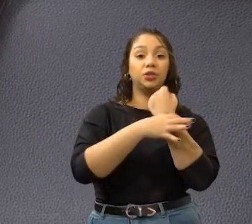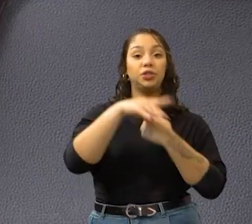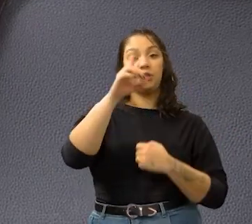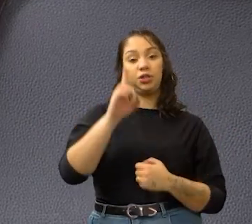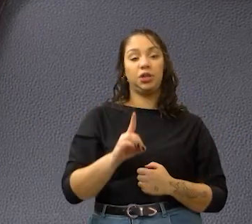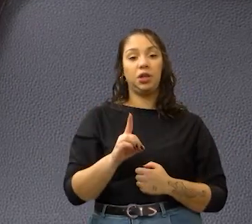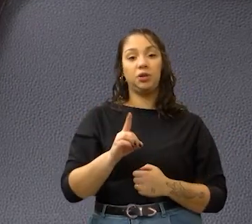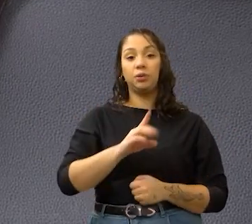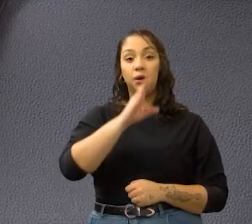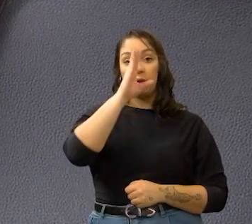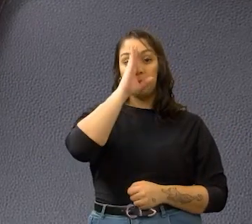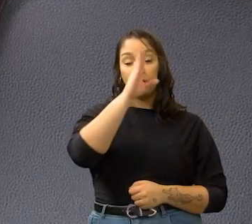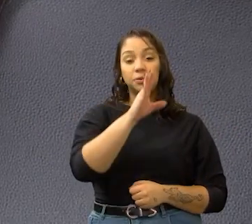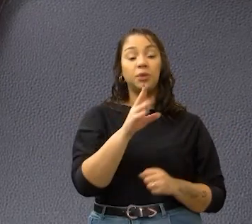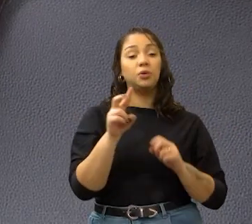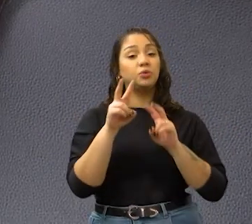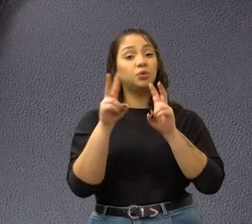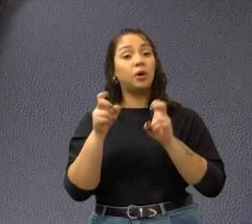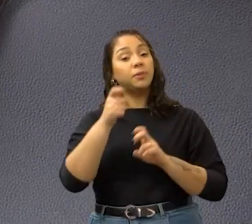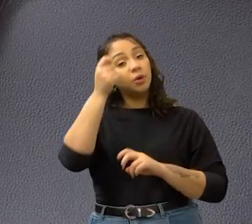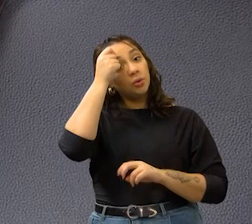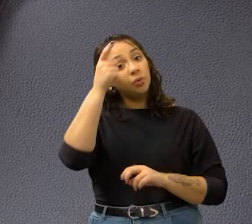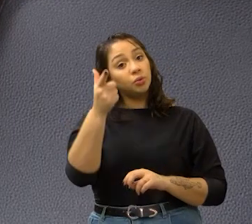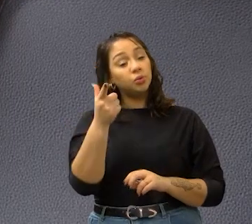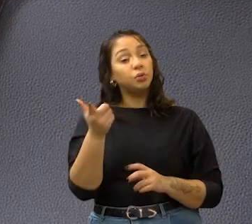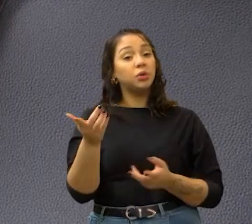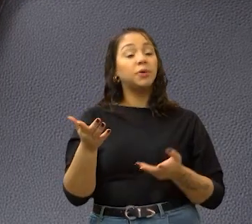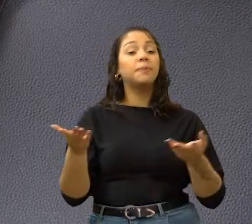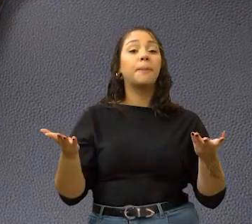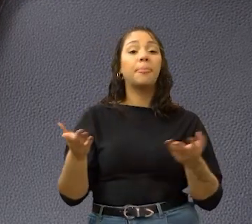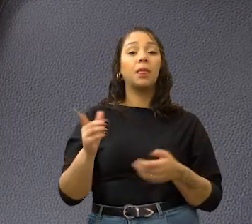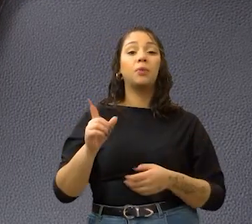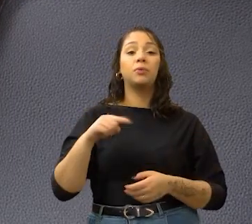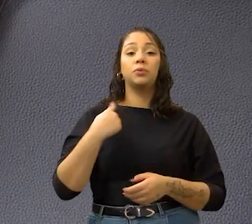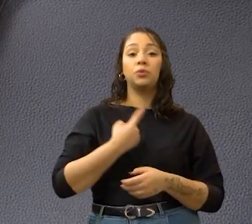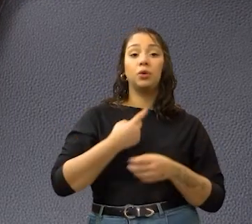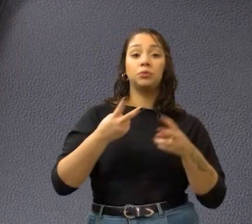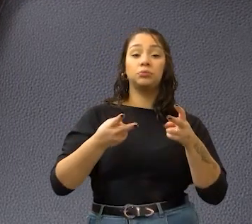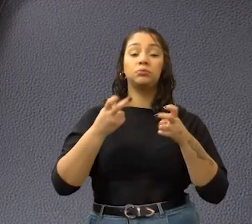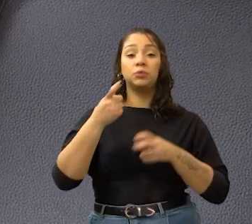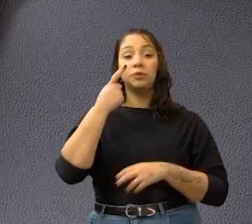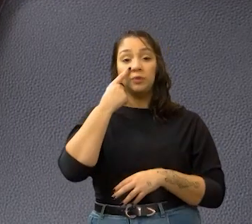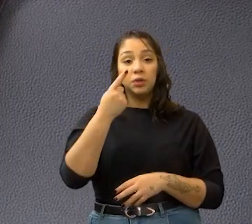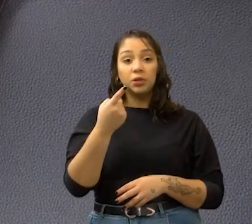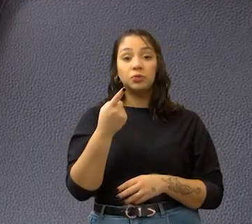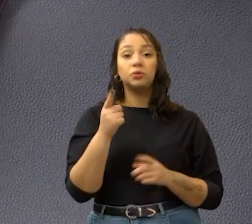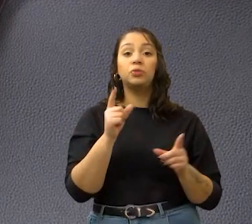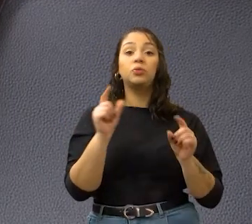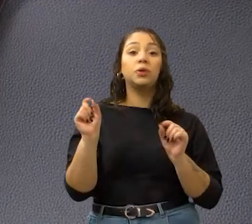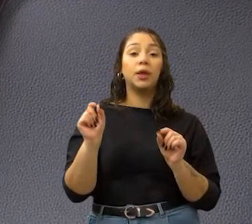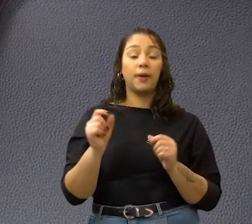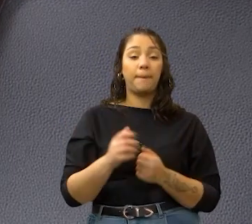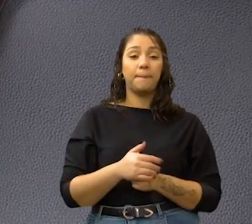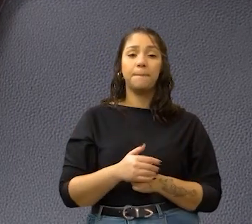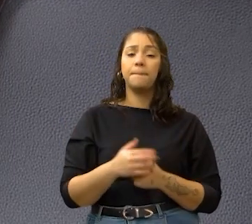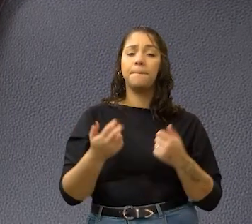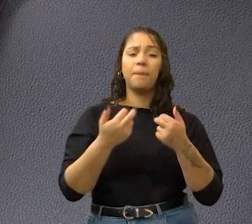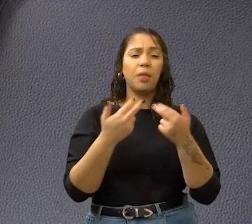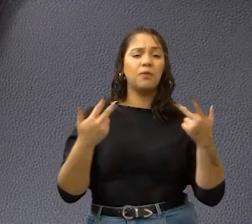garantia de direitos, né? Garantia de direitos e principalmente com relação à cultura, né? Então a gente tem visto